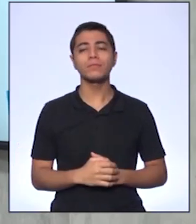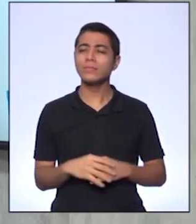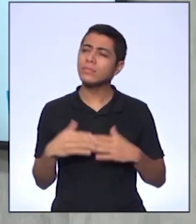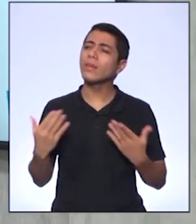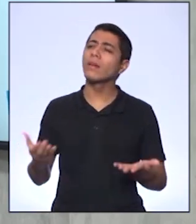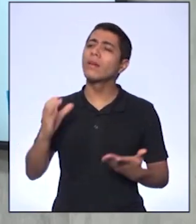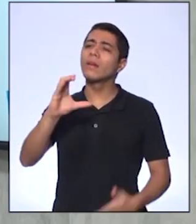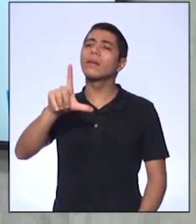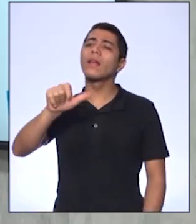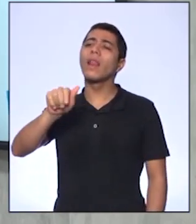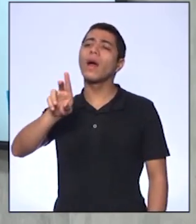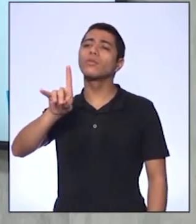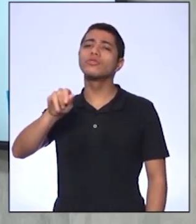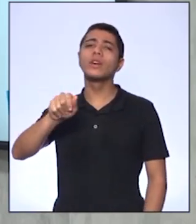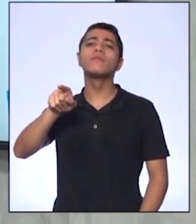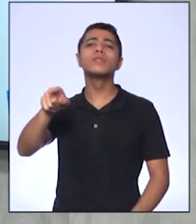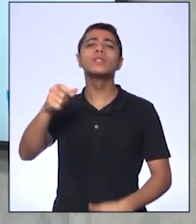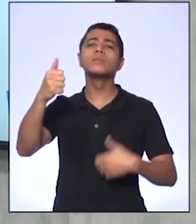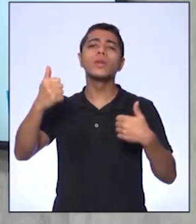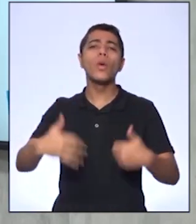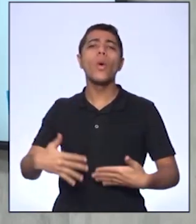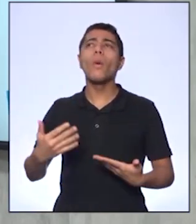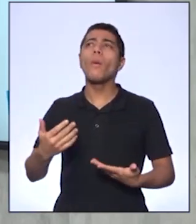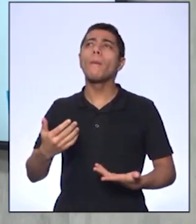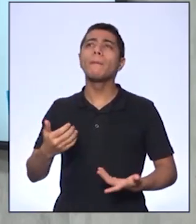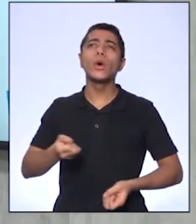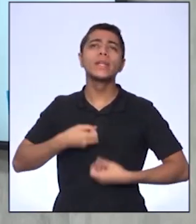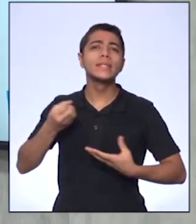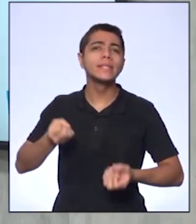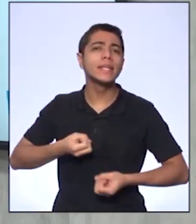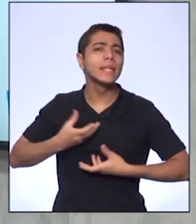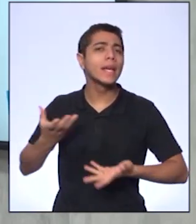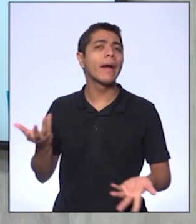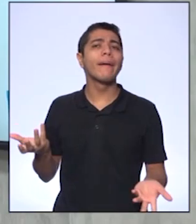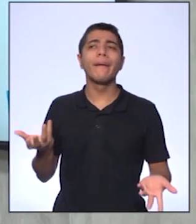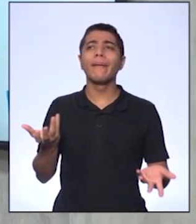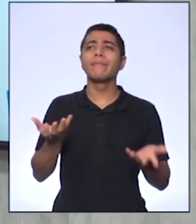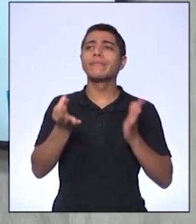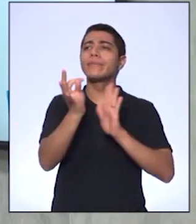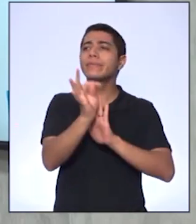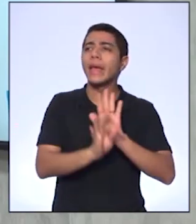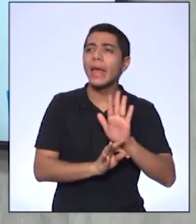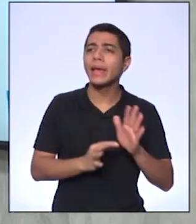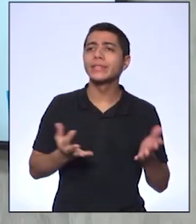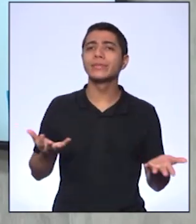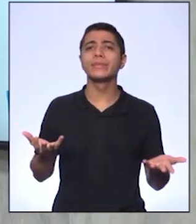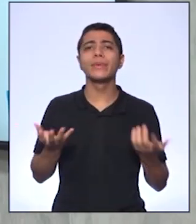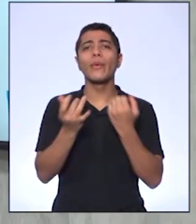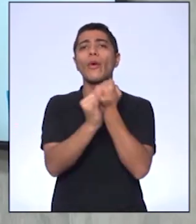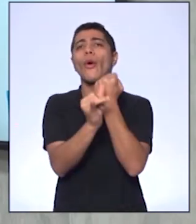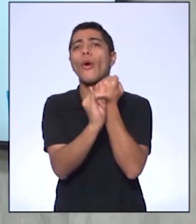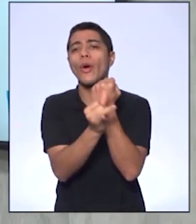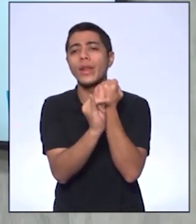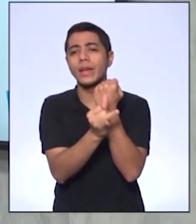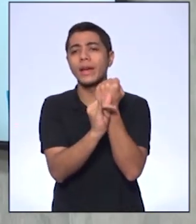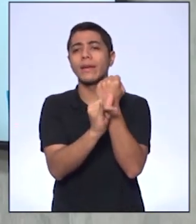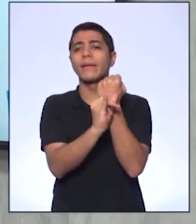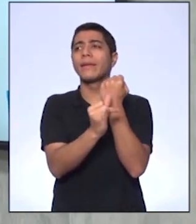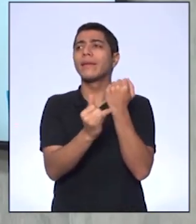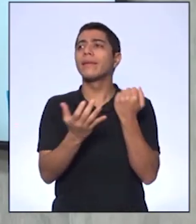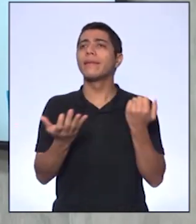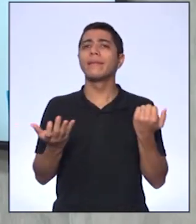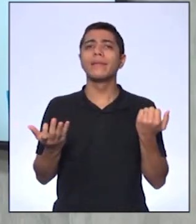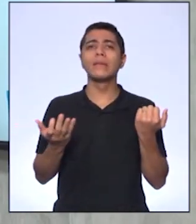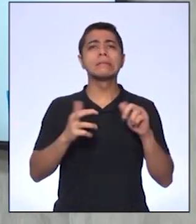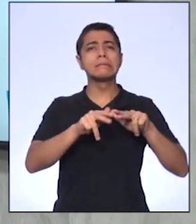de texto, crônica, você falou de tanta coisa. Eu uma vez ouvi que isso se chama